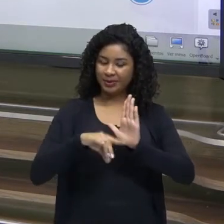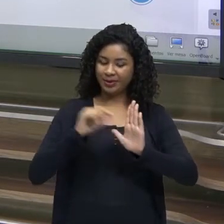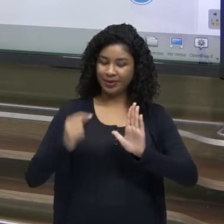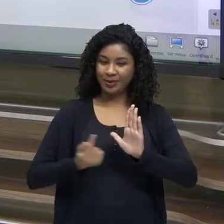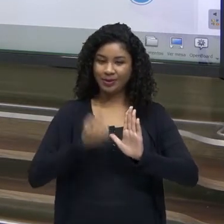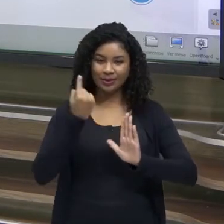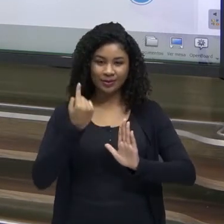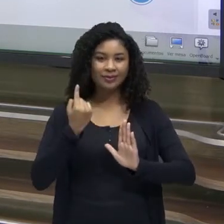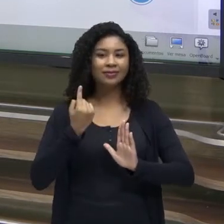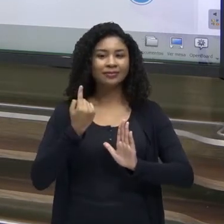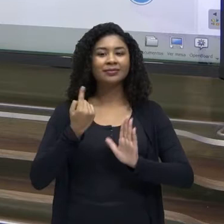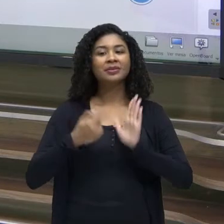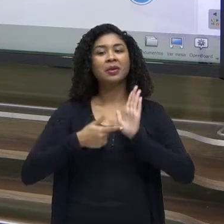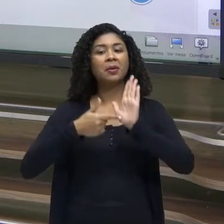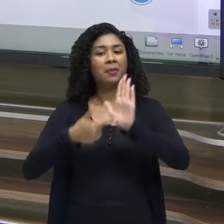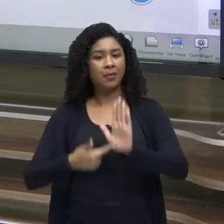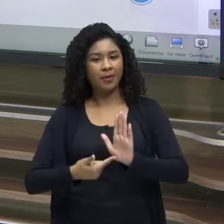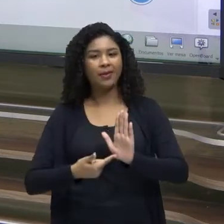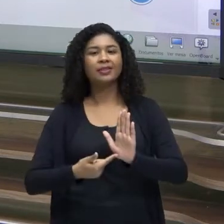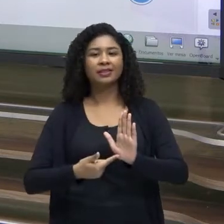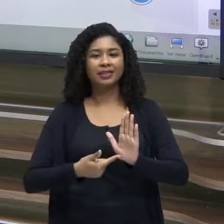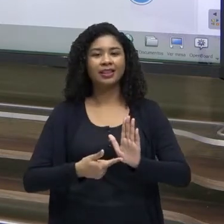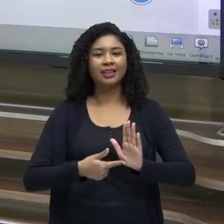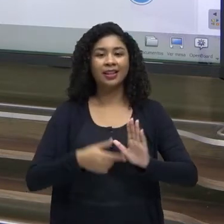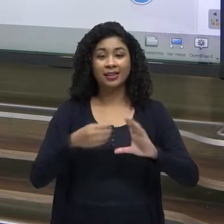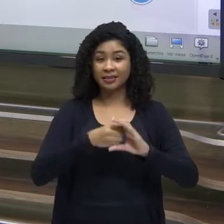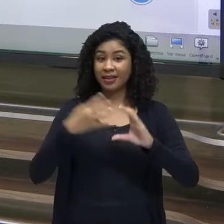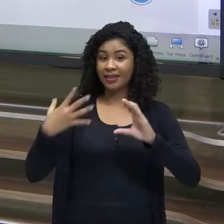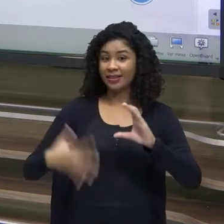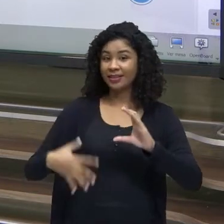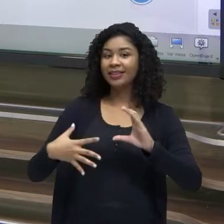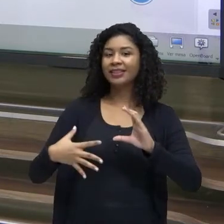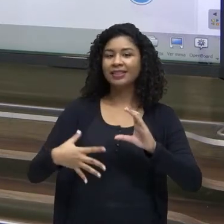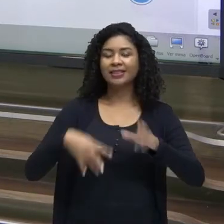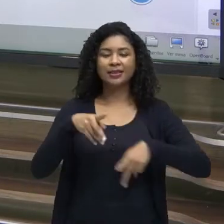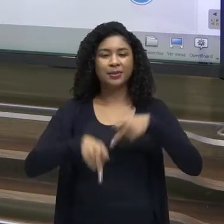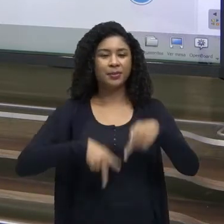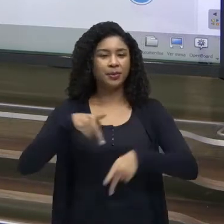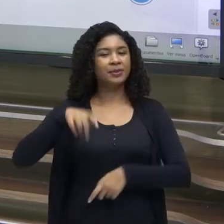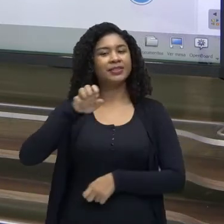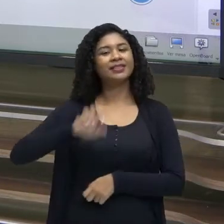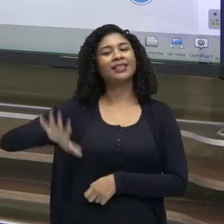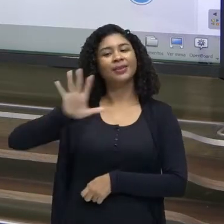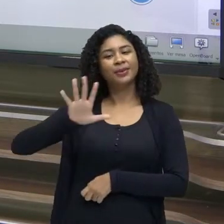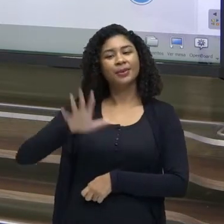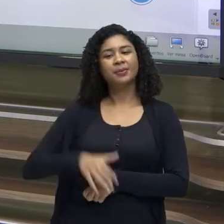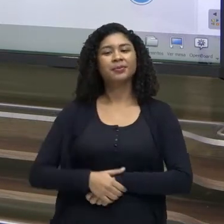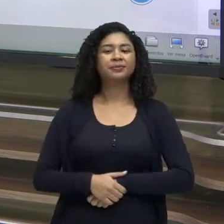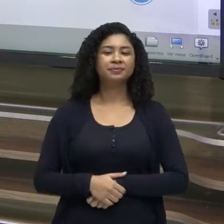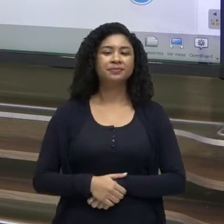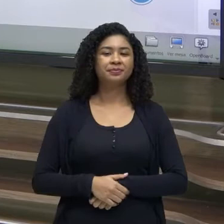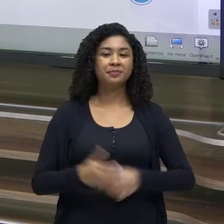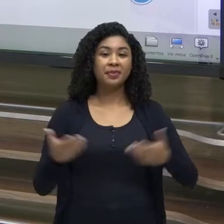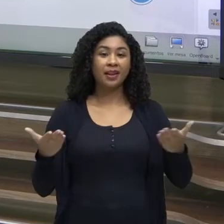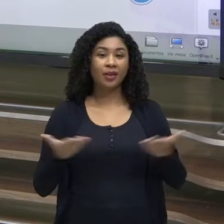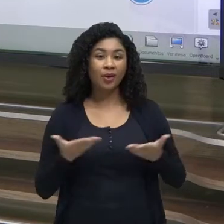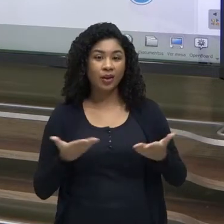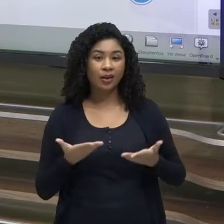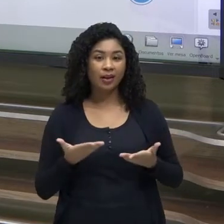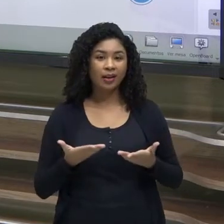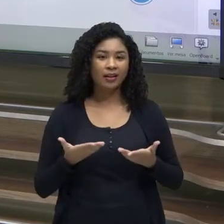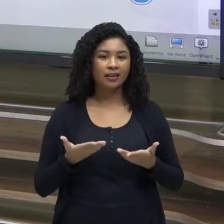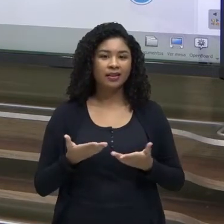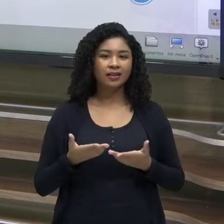indicar corretamente quais são as características da população europeia. Vou fazer então